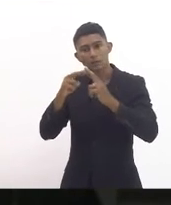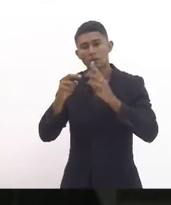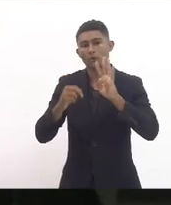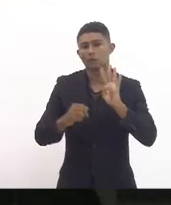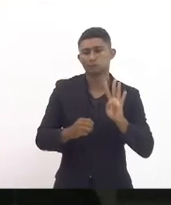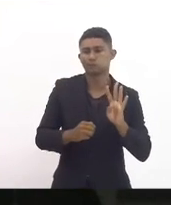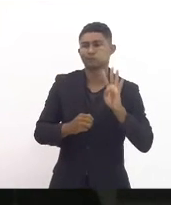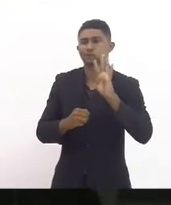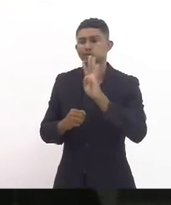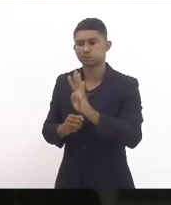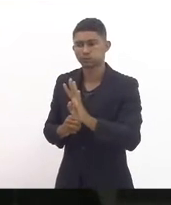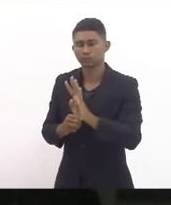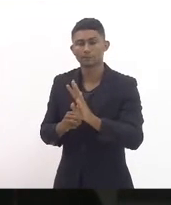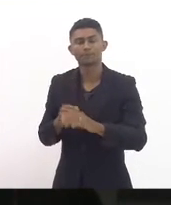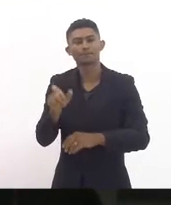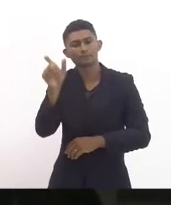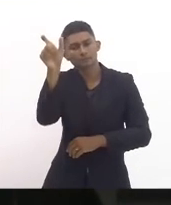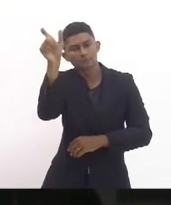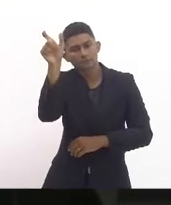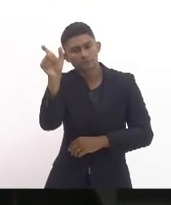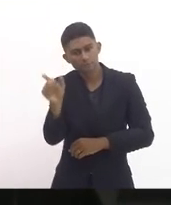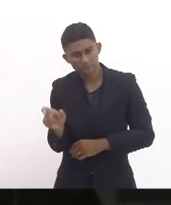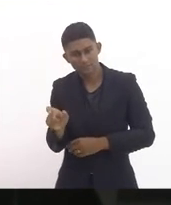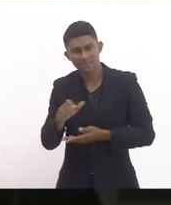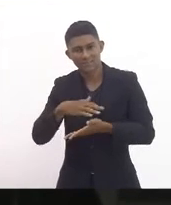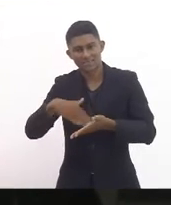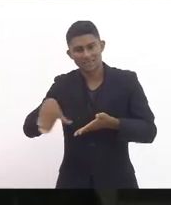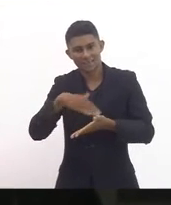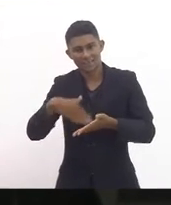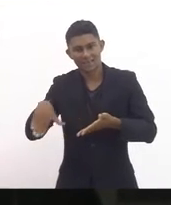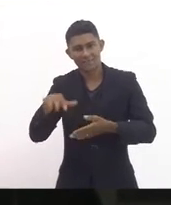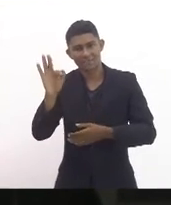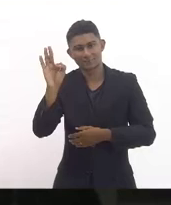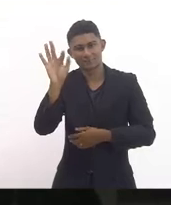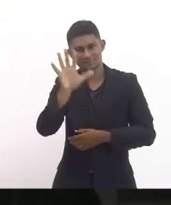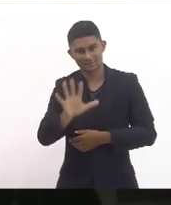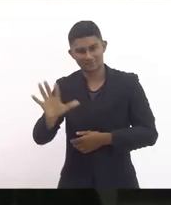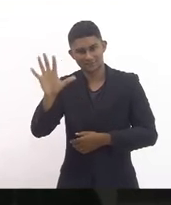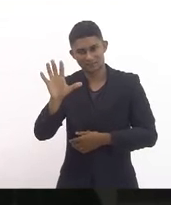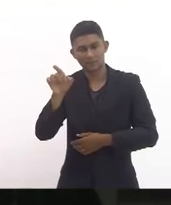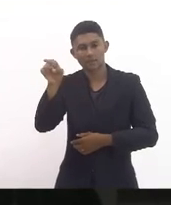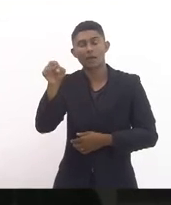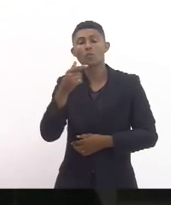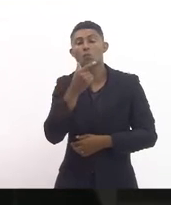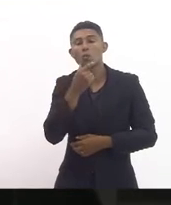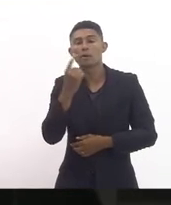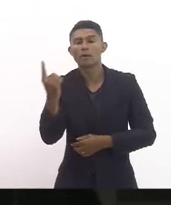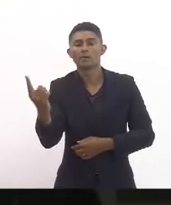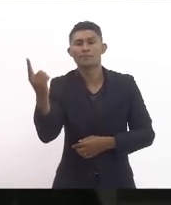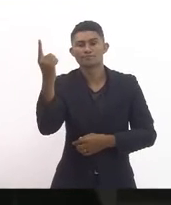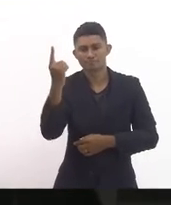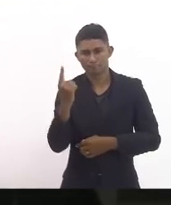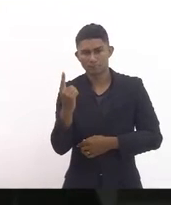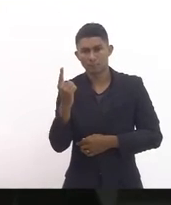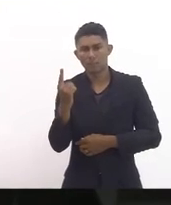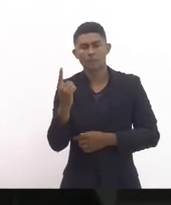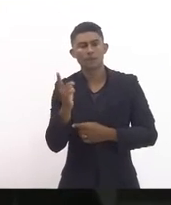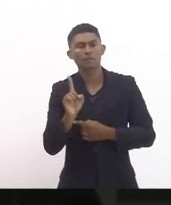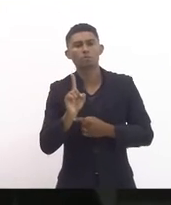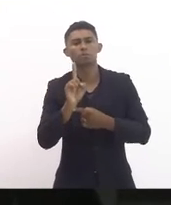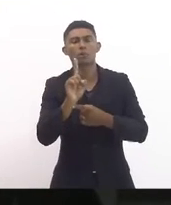secretário de fazenda Deputado waldeck Carneiro fez apresentação da l-dopa